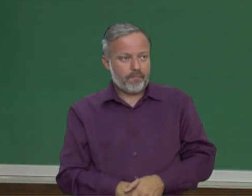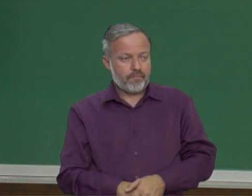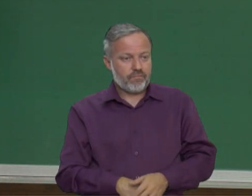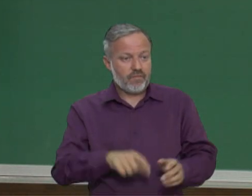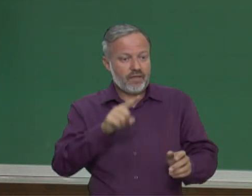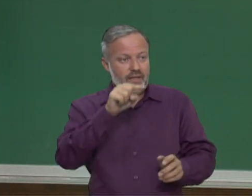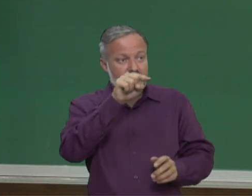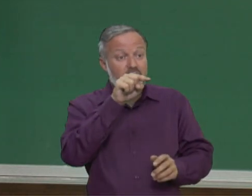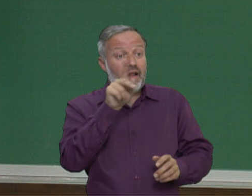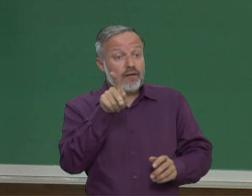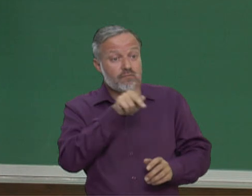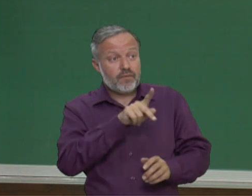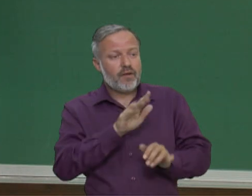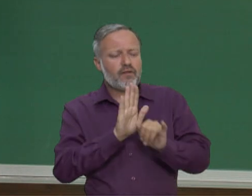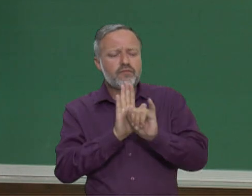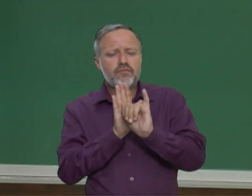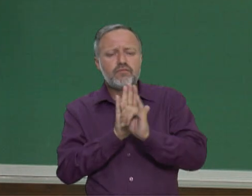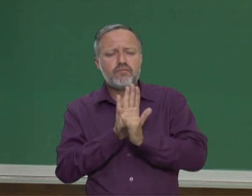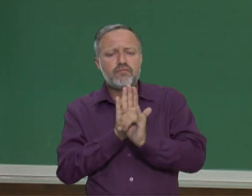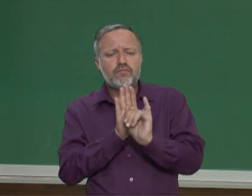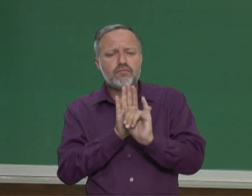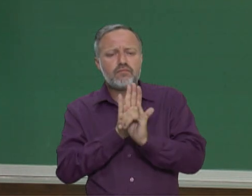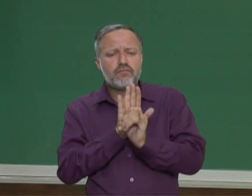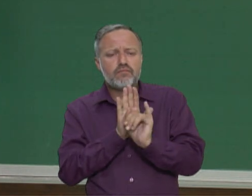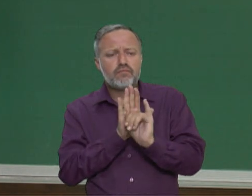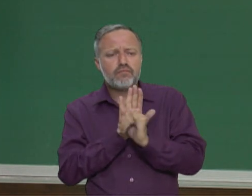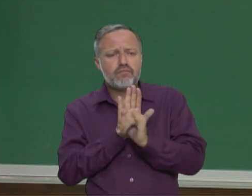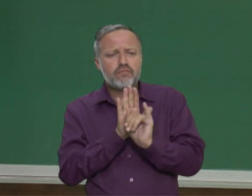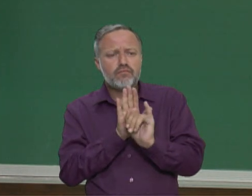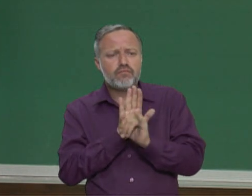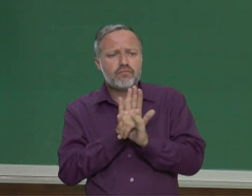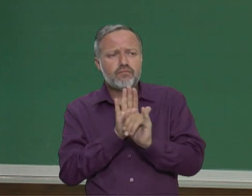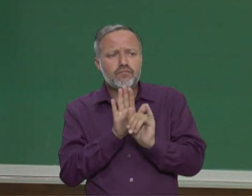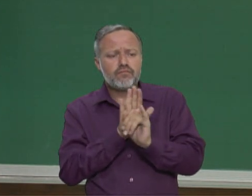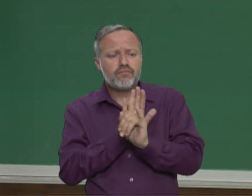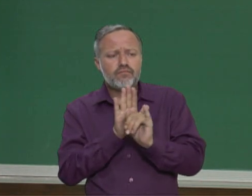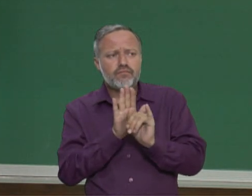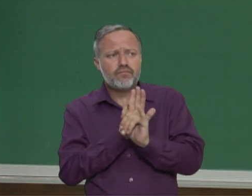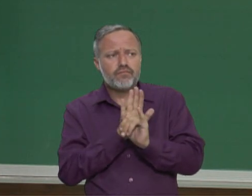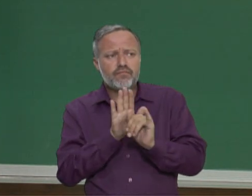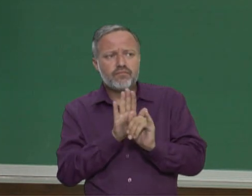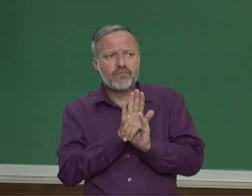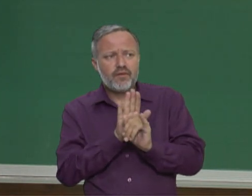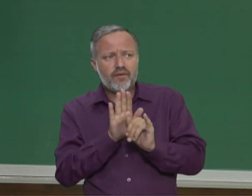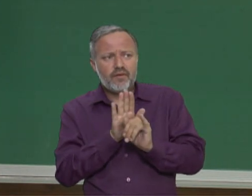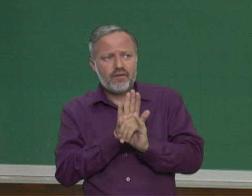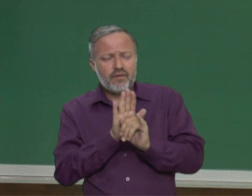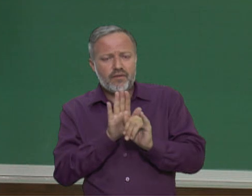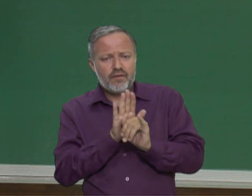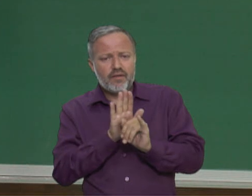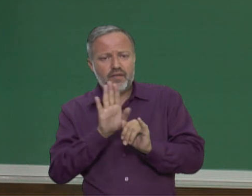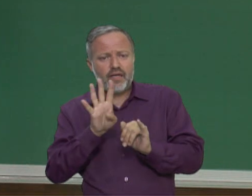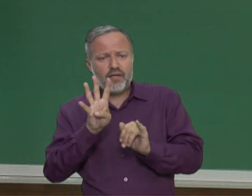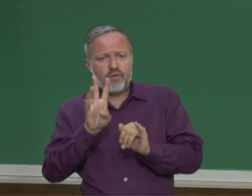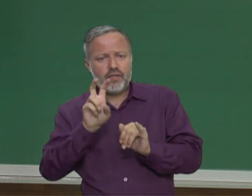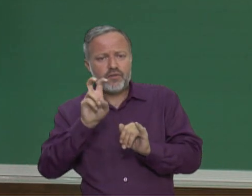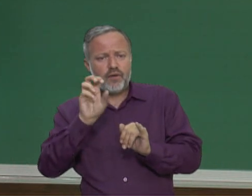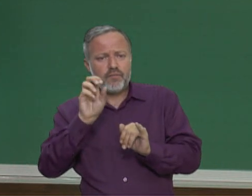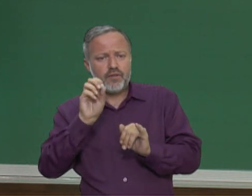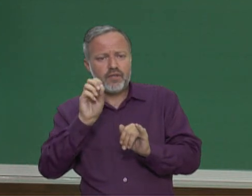um belo dia, onde eu vi ali, clique aqui, siga essas outras 10 pessoas e ganhe